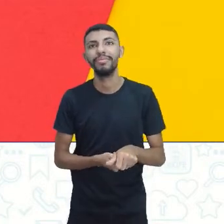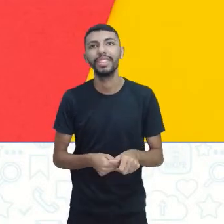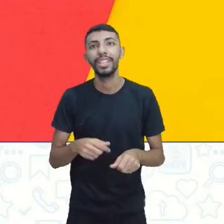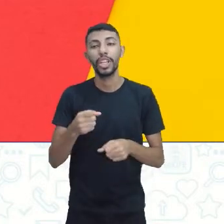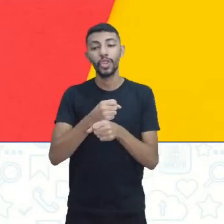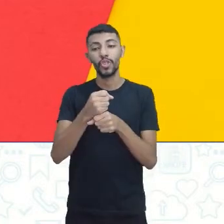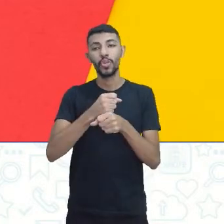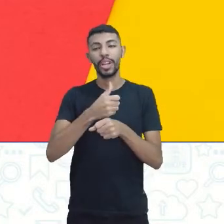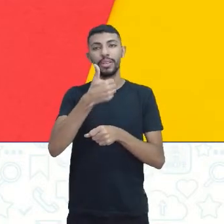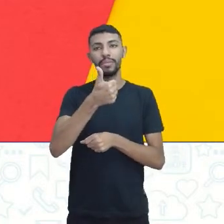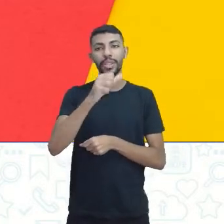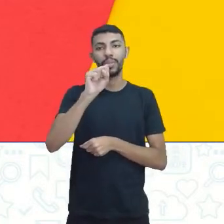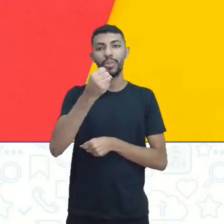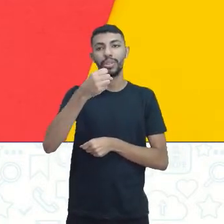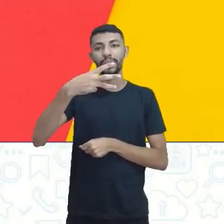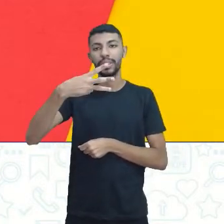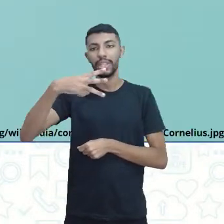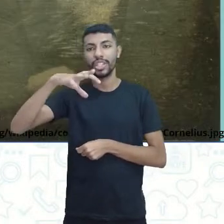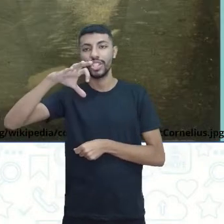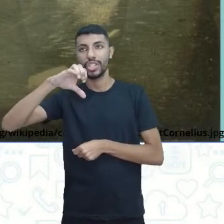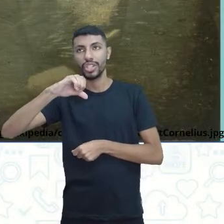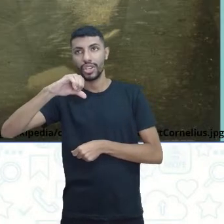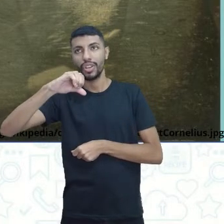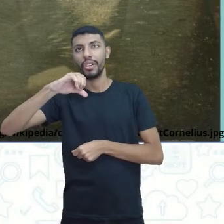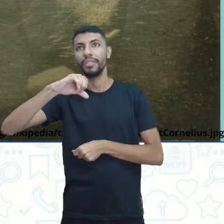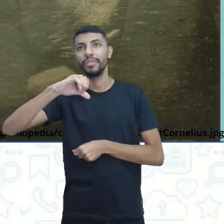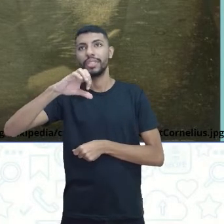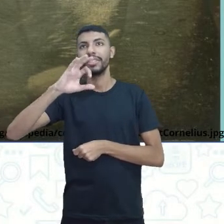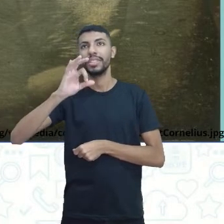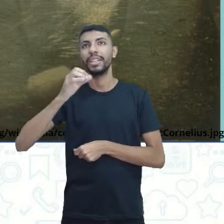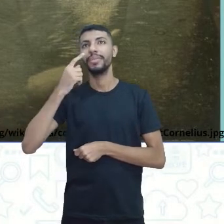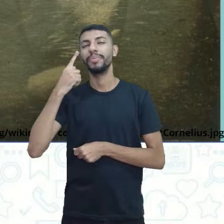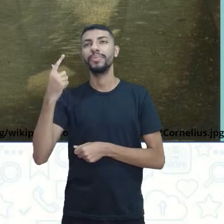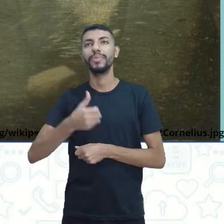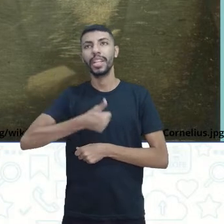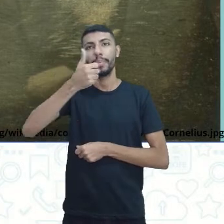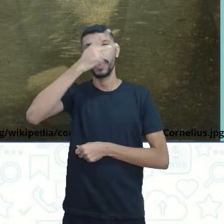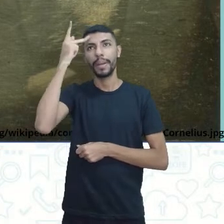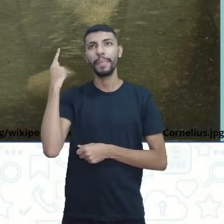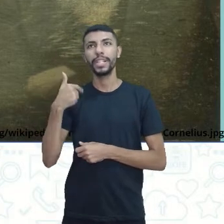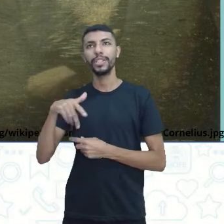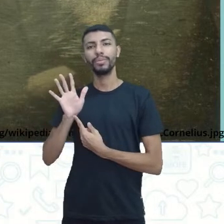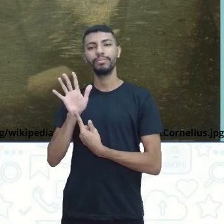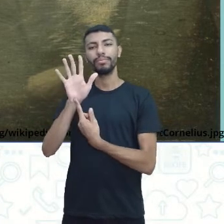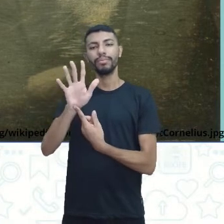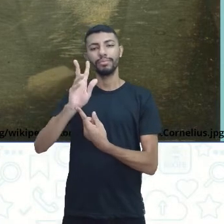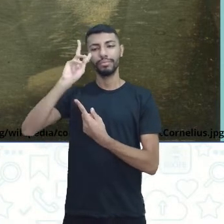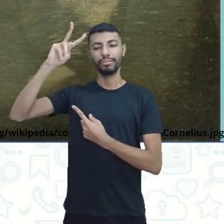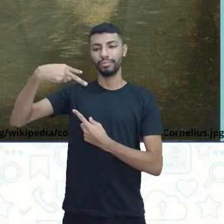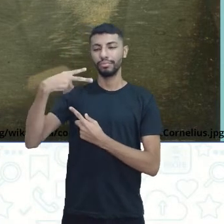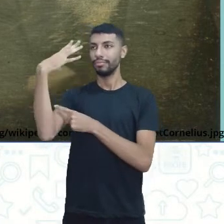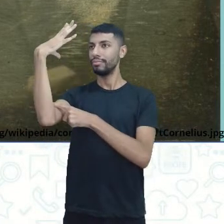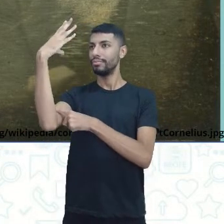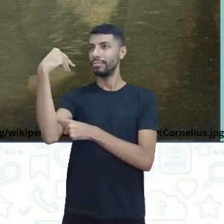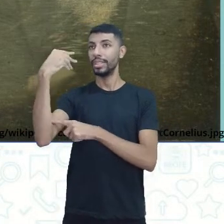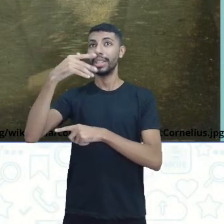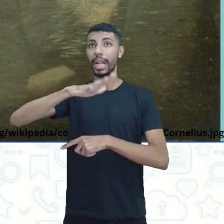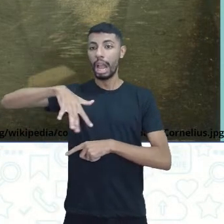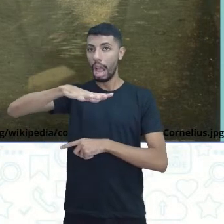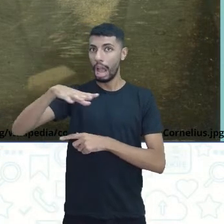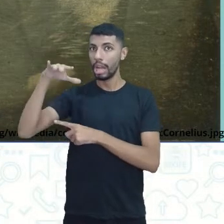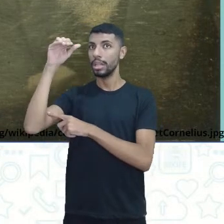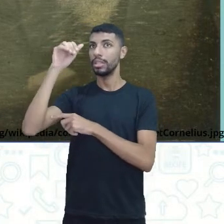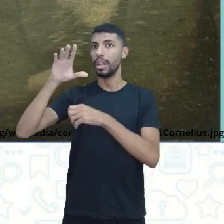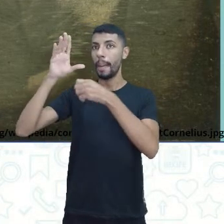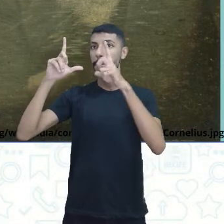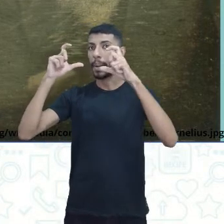em 1839. Vamos aqui ver um pouquinho, ó. A primeira pessoa a retratar a si mesma, isso no campo da fotografia, né? A